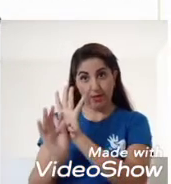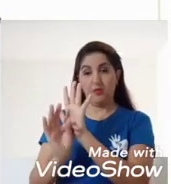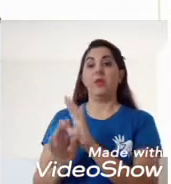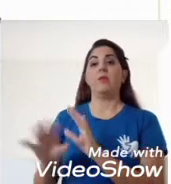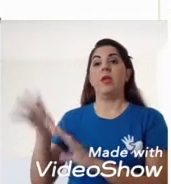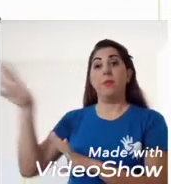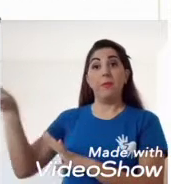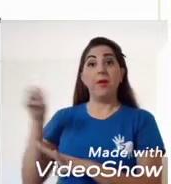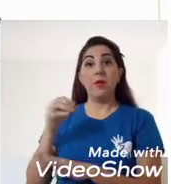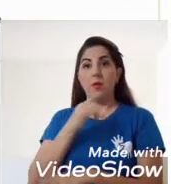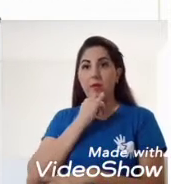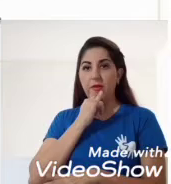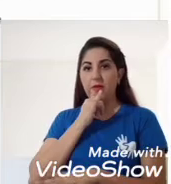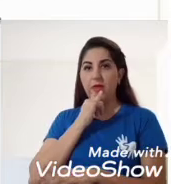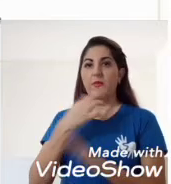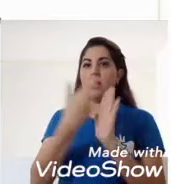1000, da Mariana,